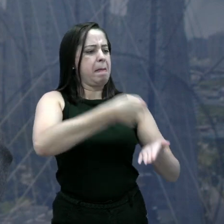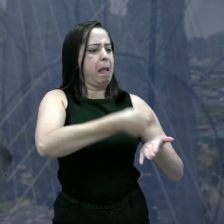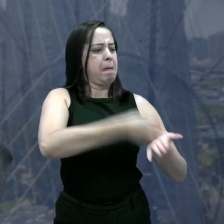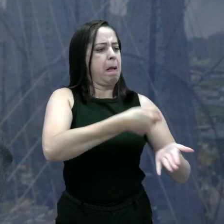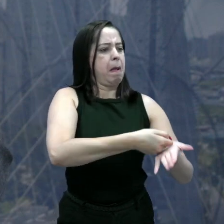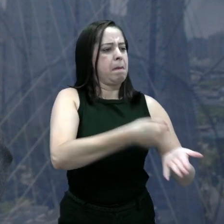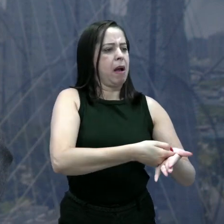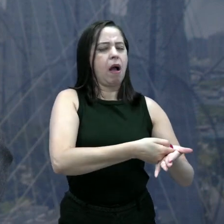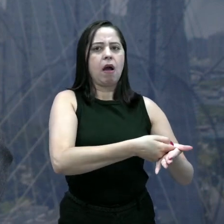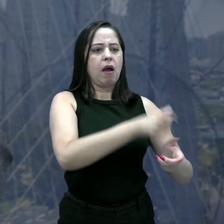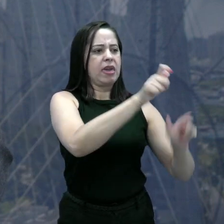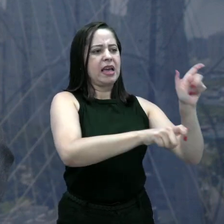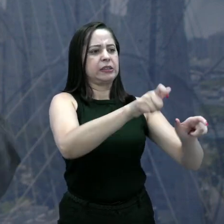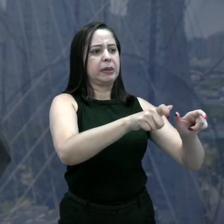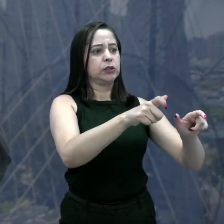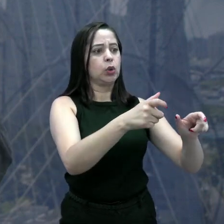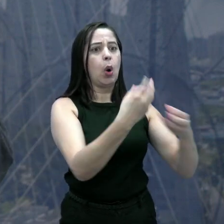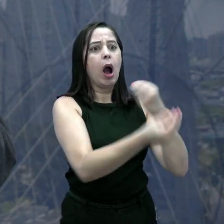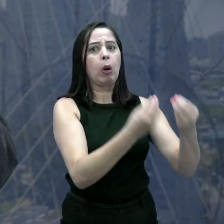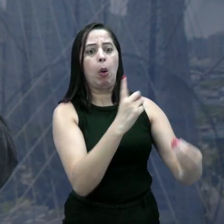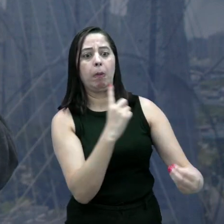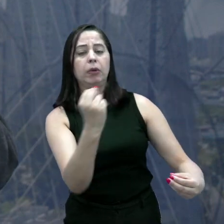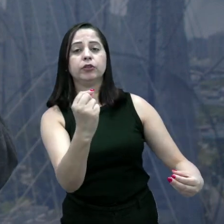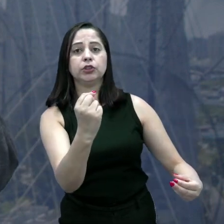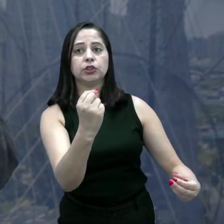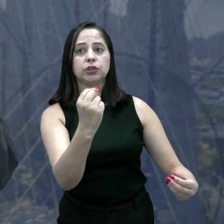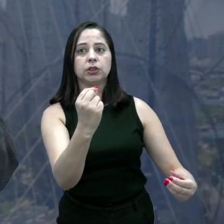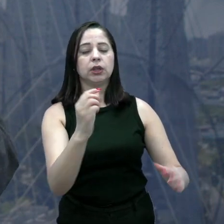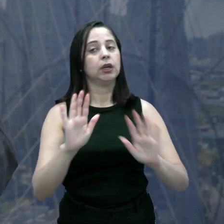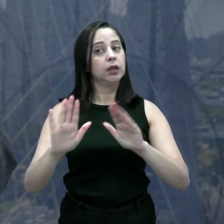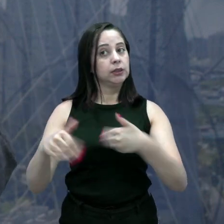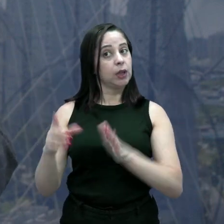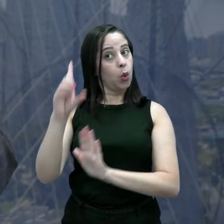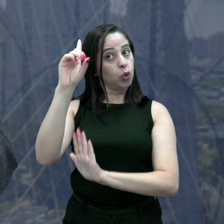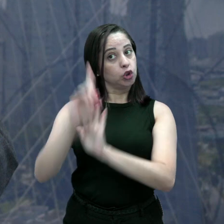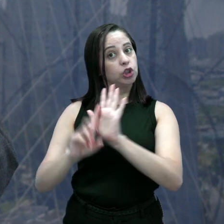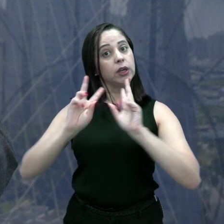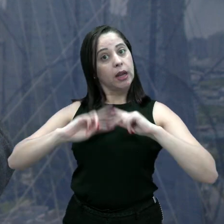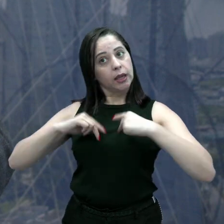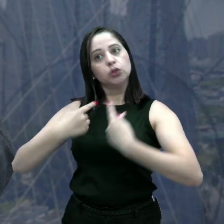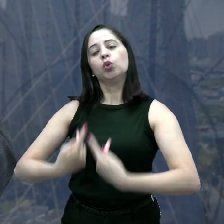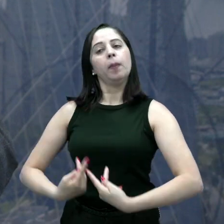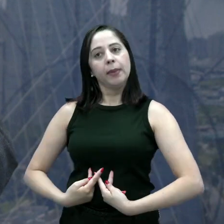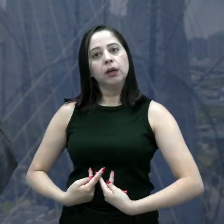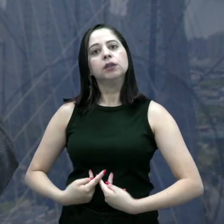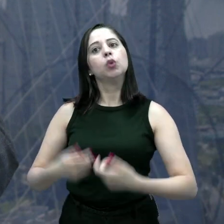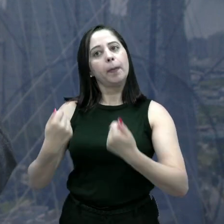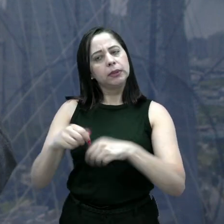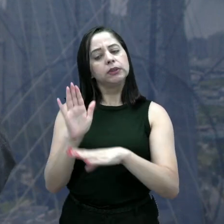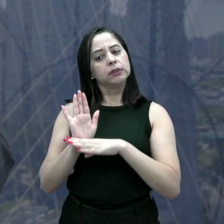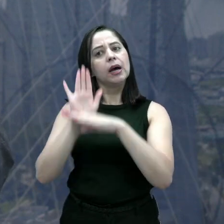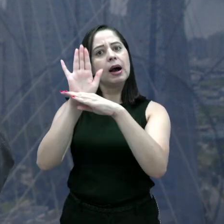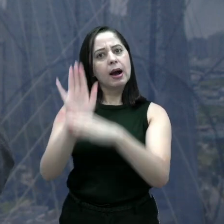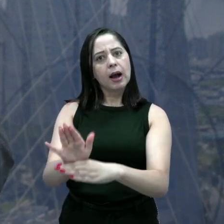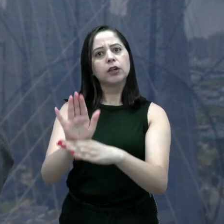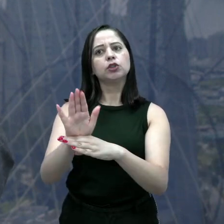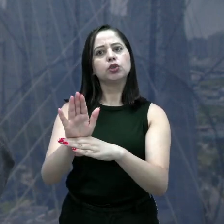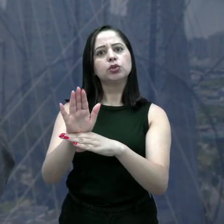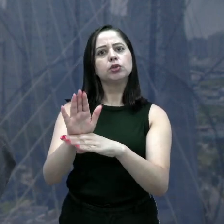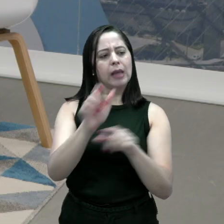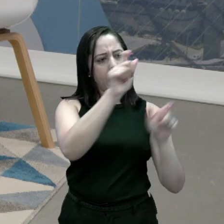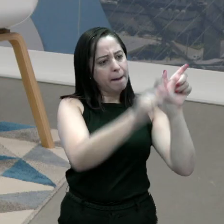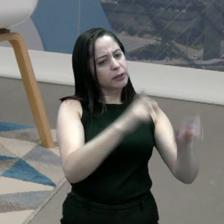sua vida. Então, o direito humano ele vai passar, sim, pelos refugiados, sempre para proteger a integridade da